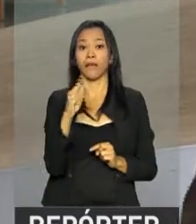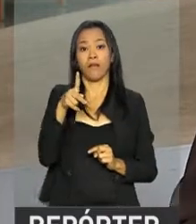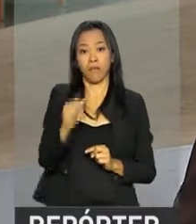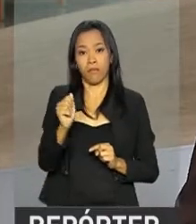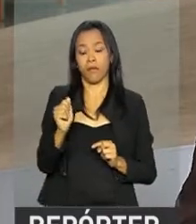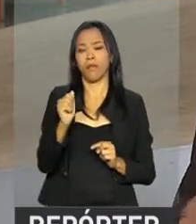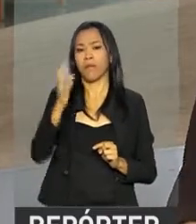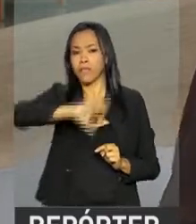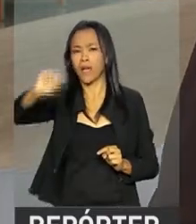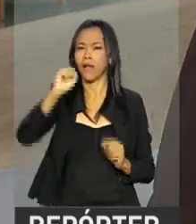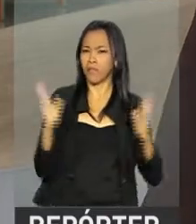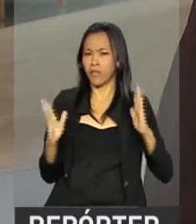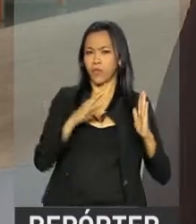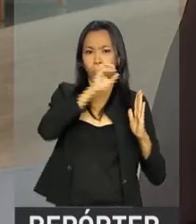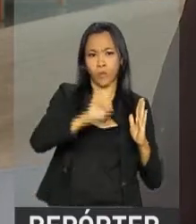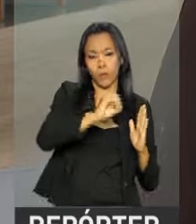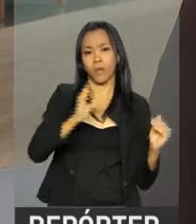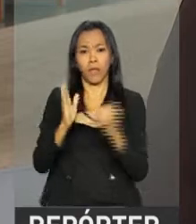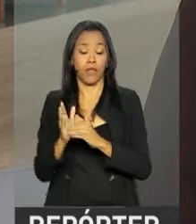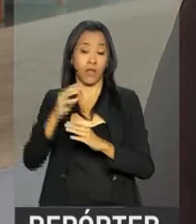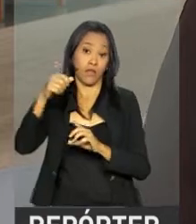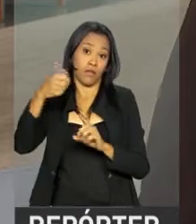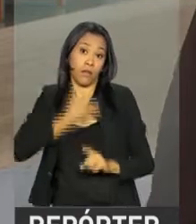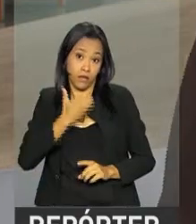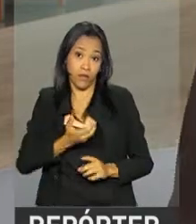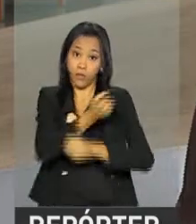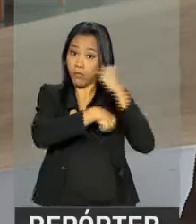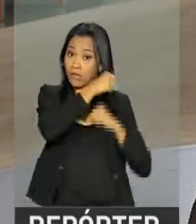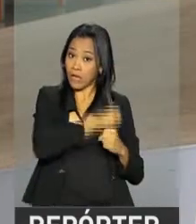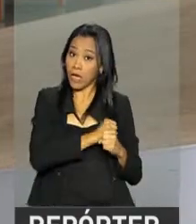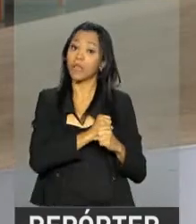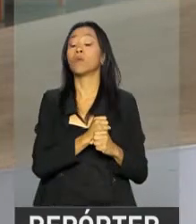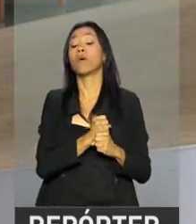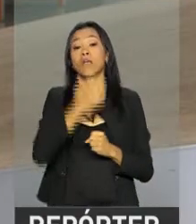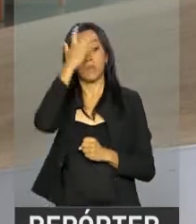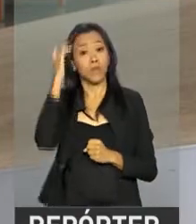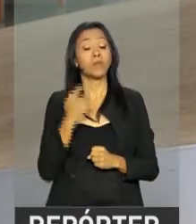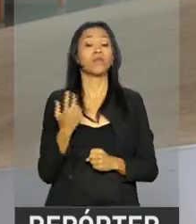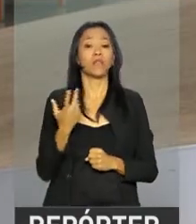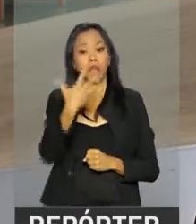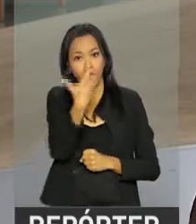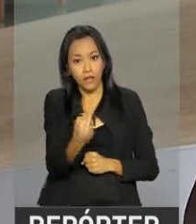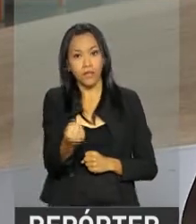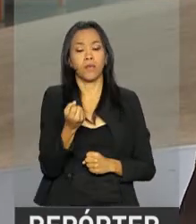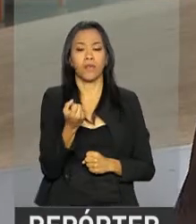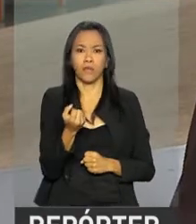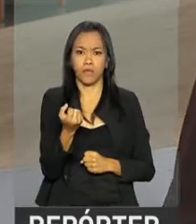foi entre outubro e dezembro do ano passado, os correntistas dos dois bancos receberam